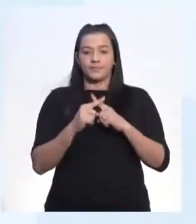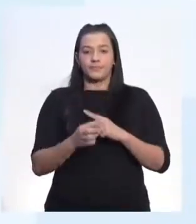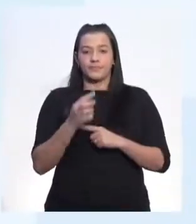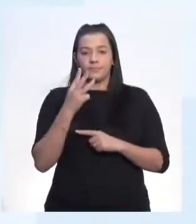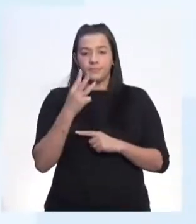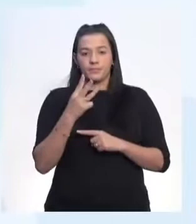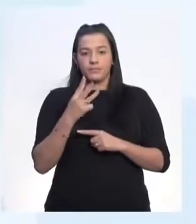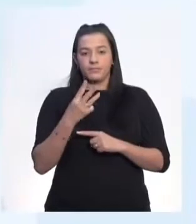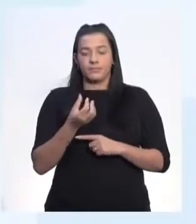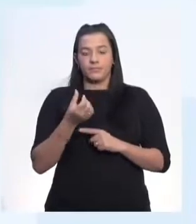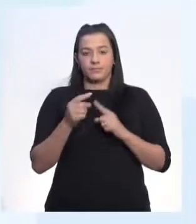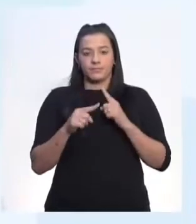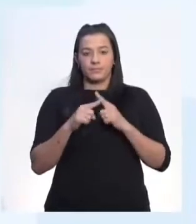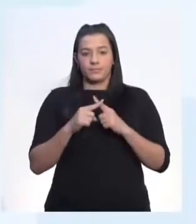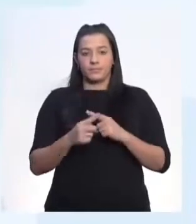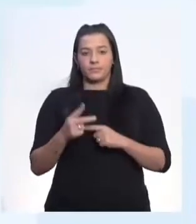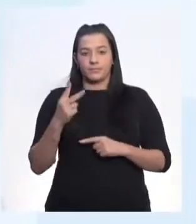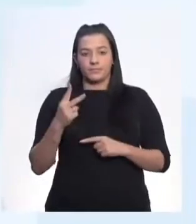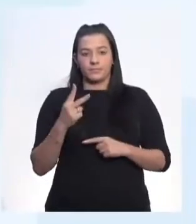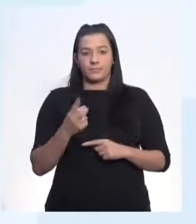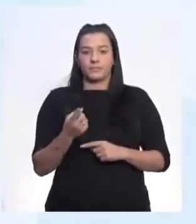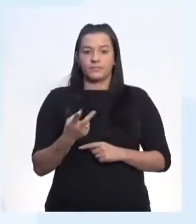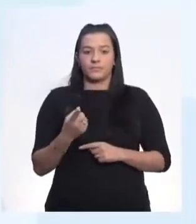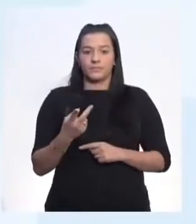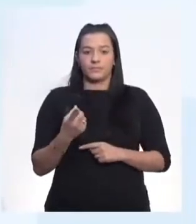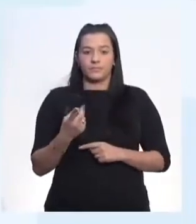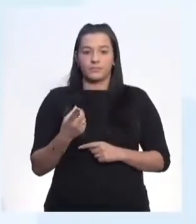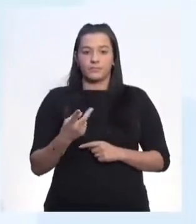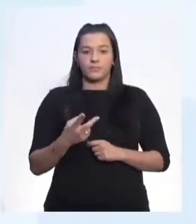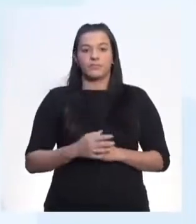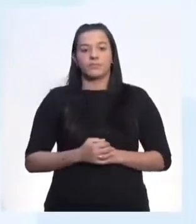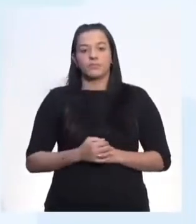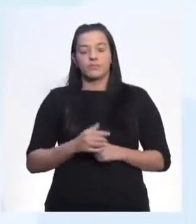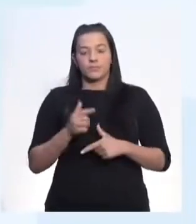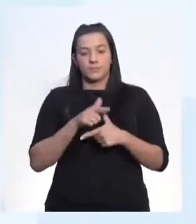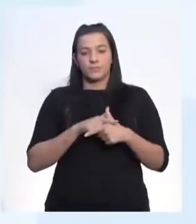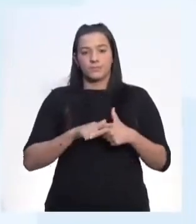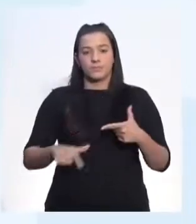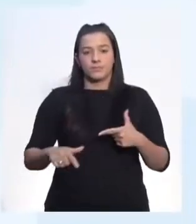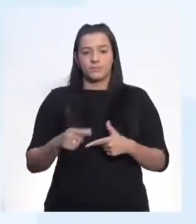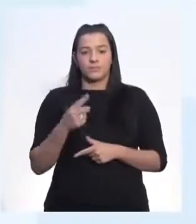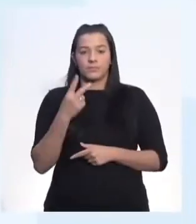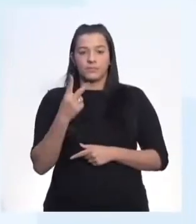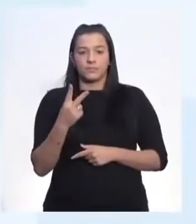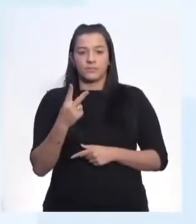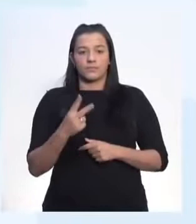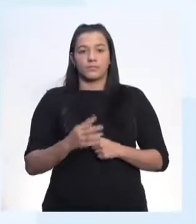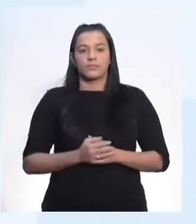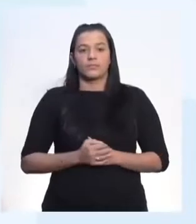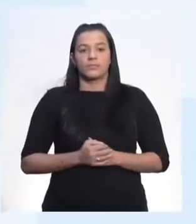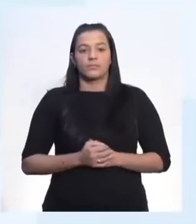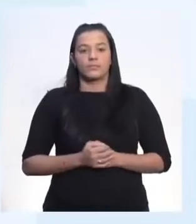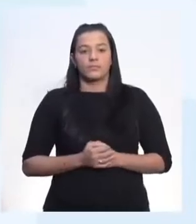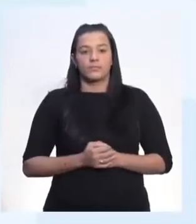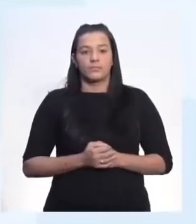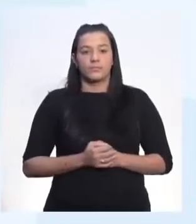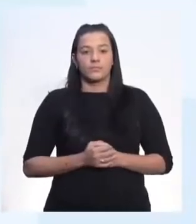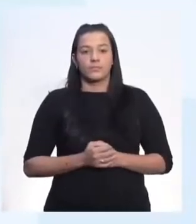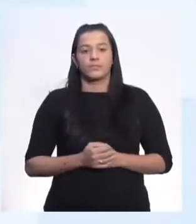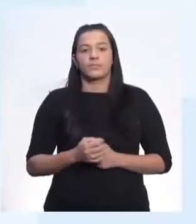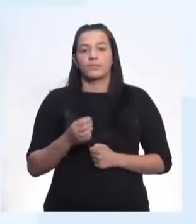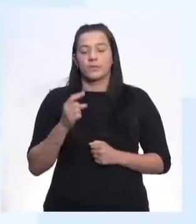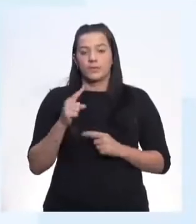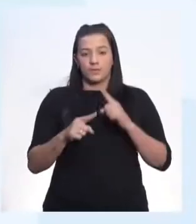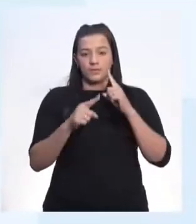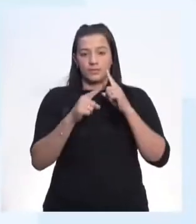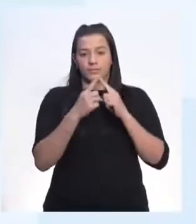2, 6, com o 12. 12 dividido por 6, 2. Então, eu vou ter 13